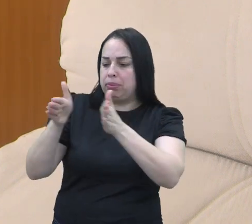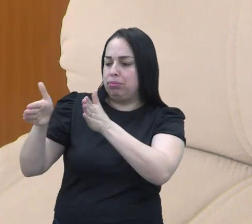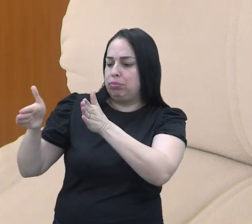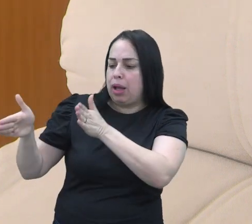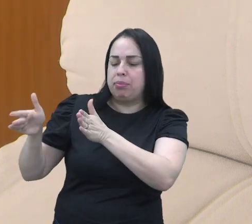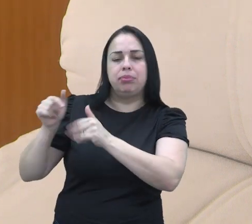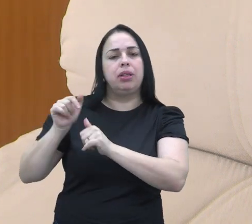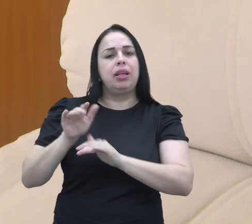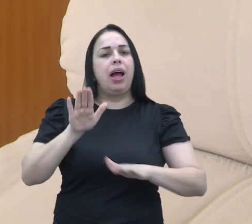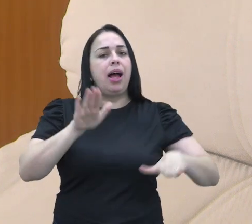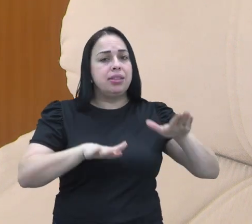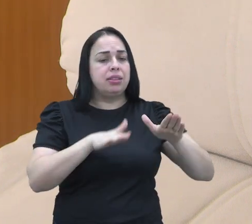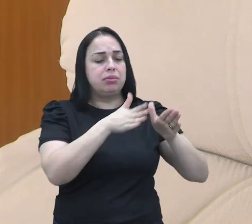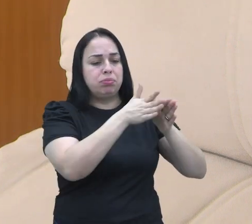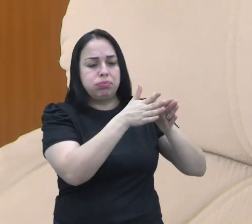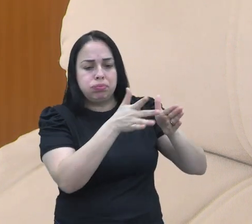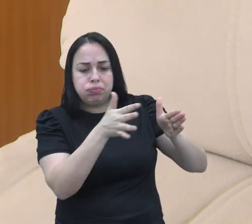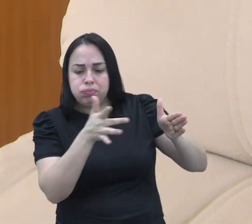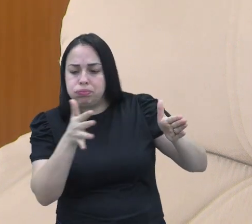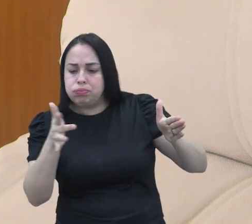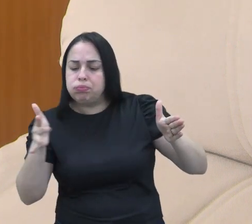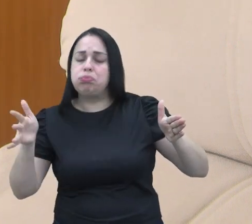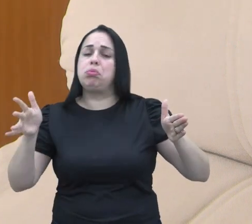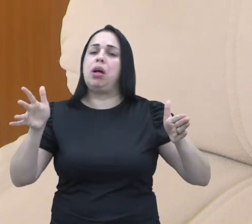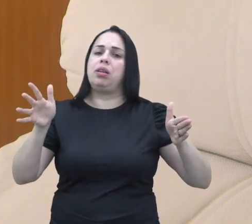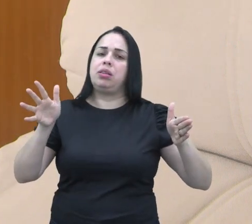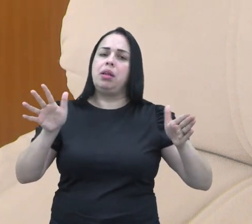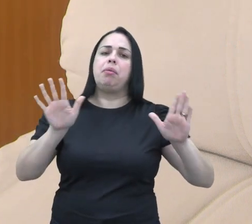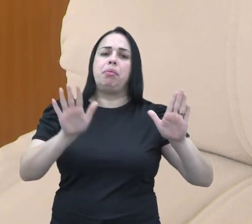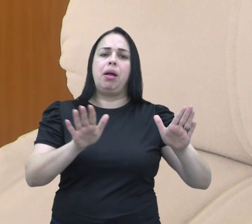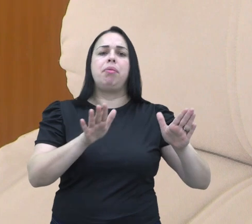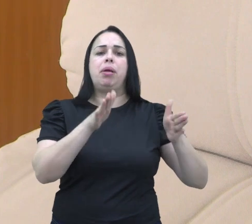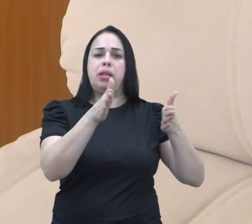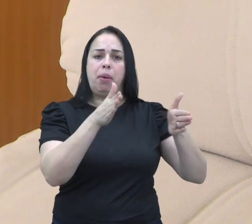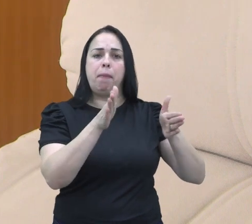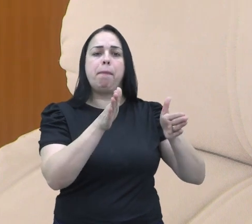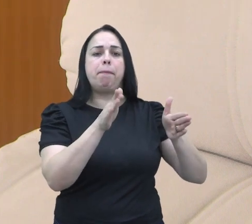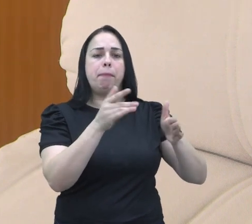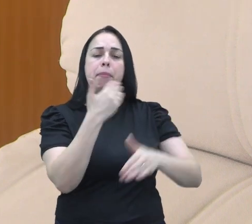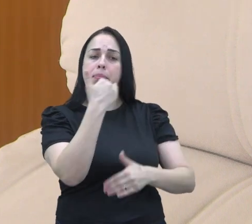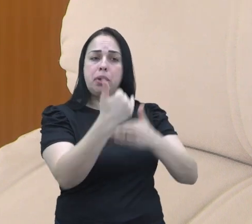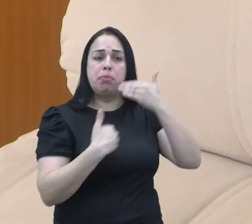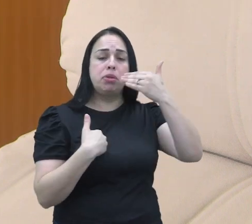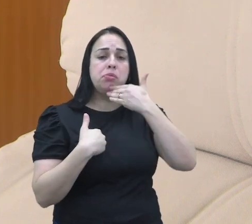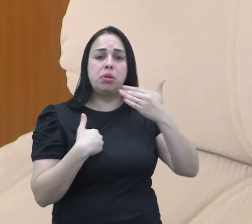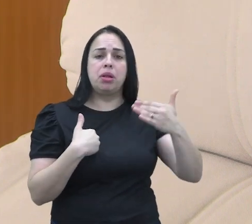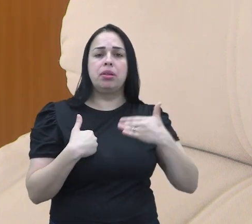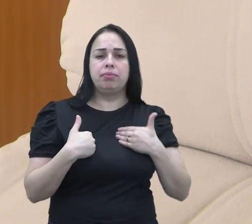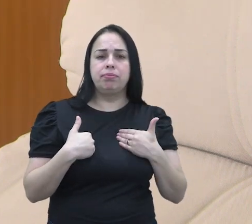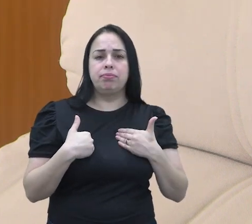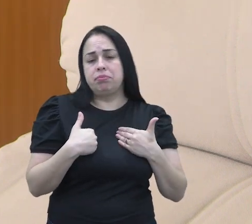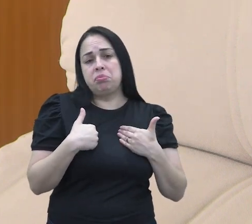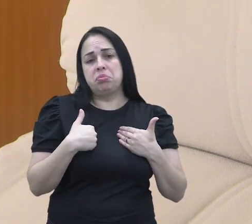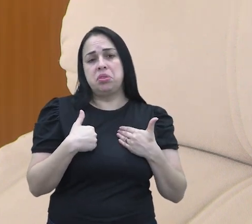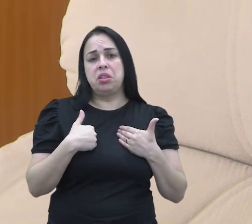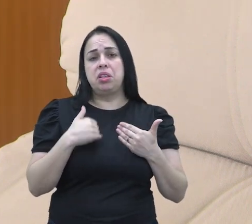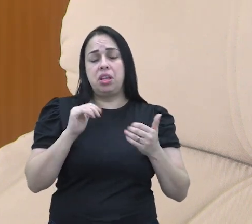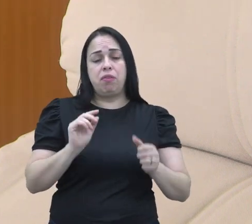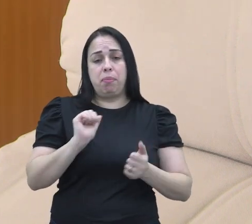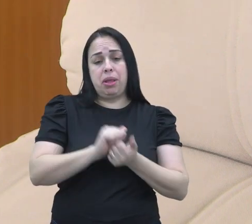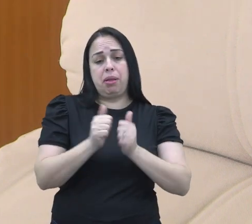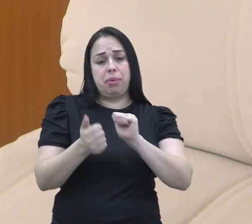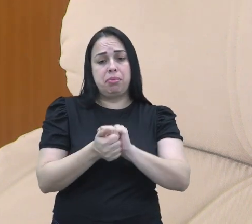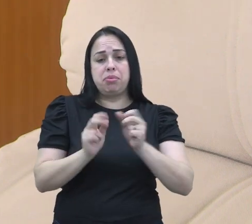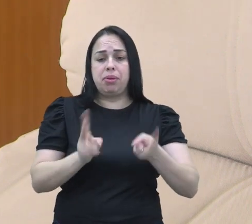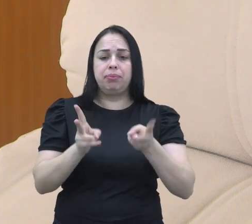tempo maior para fazer, entregar tudo dentro dos prazos que são solicitados, e eu vou